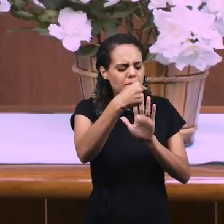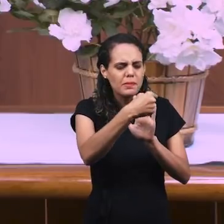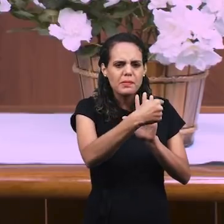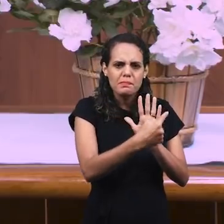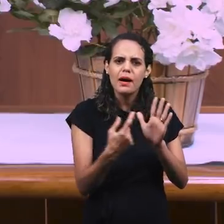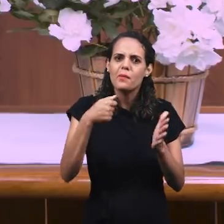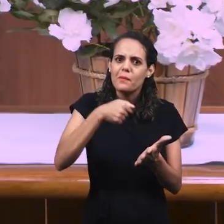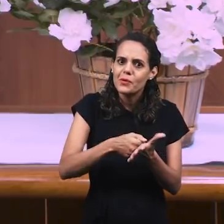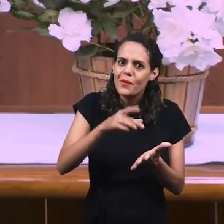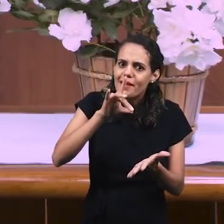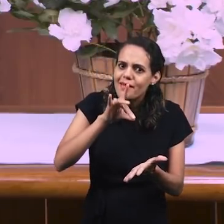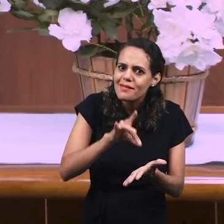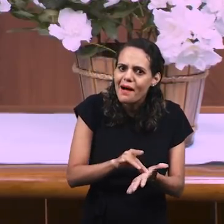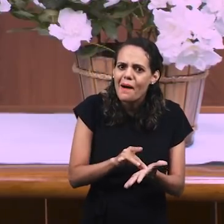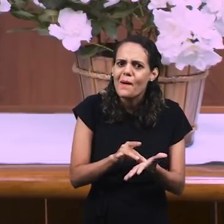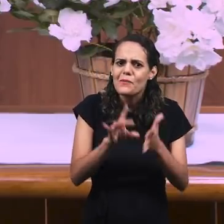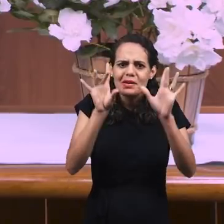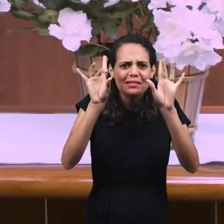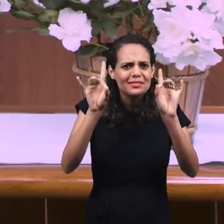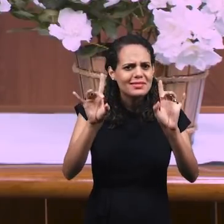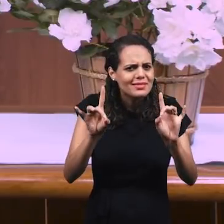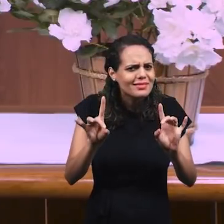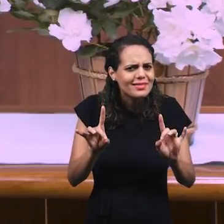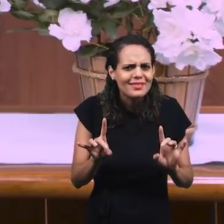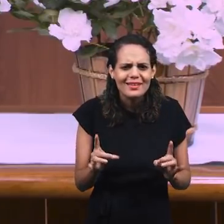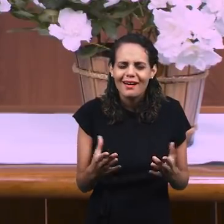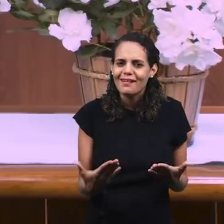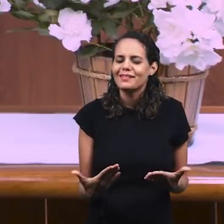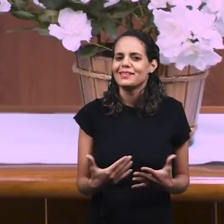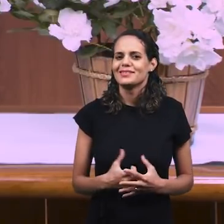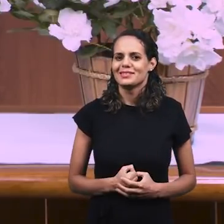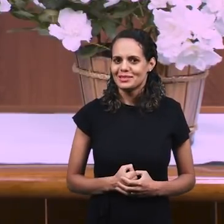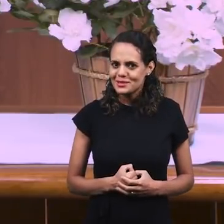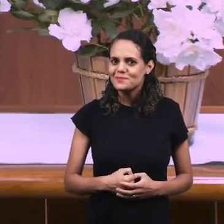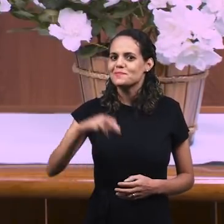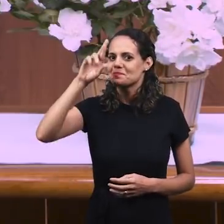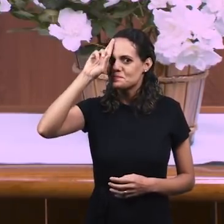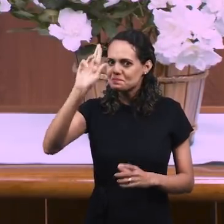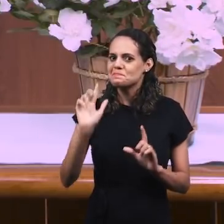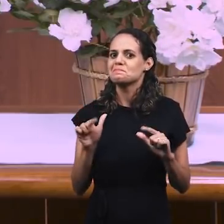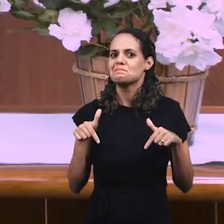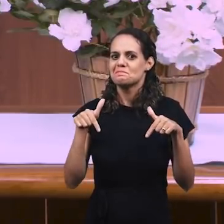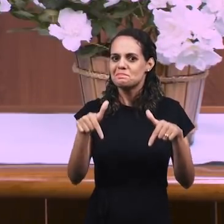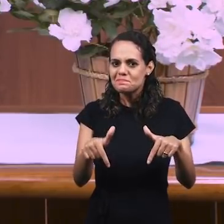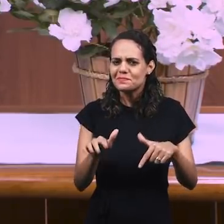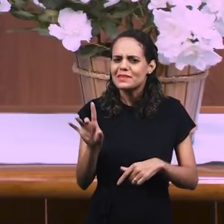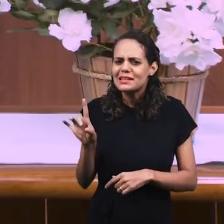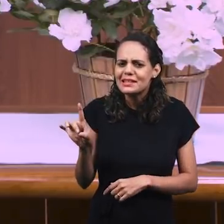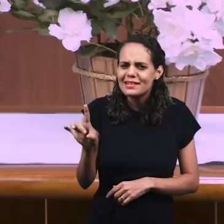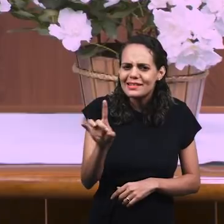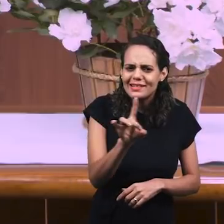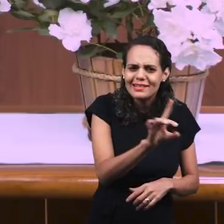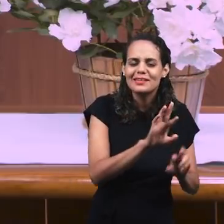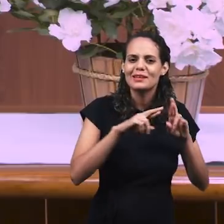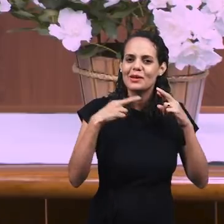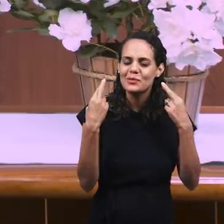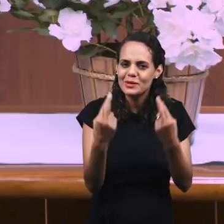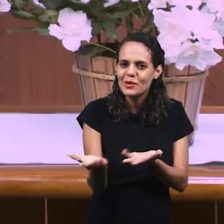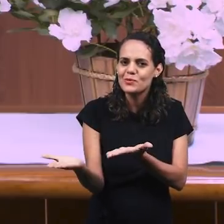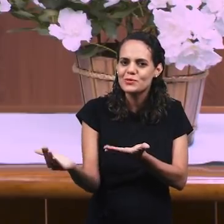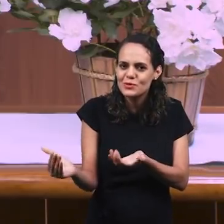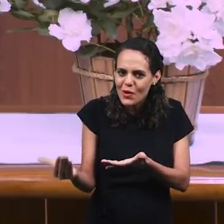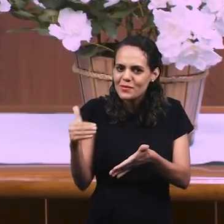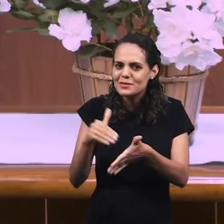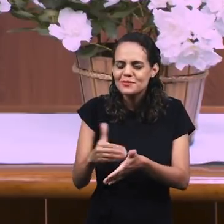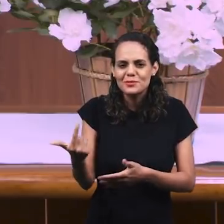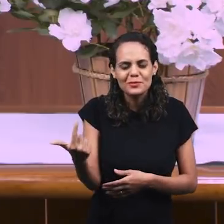o Senhor fica suspenso assim, meu Deus. O Senhor tem feito isso? Tem feito. Em cada reunião do Evangelho Sem